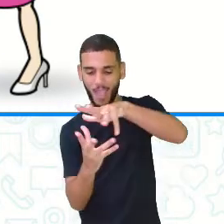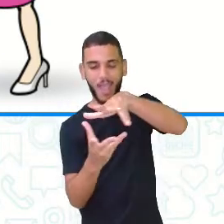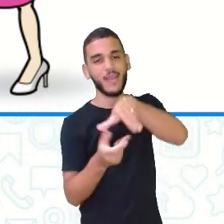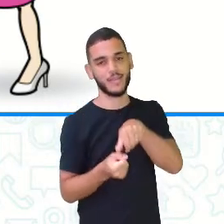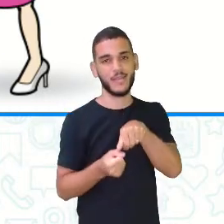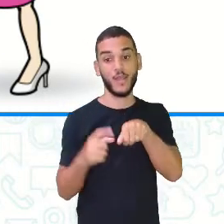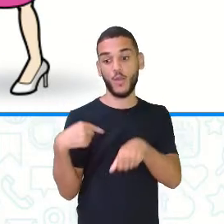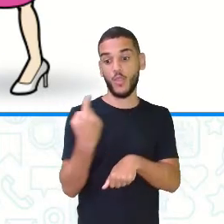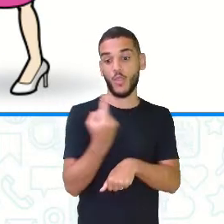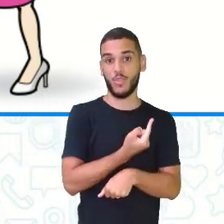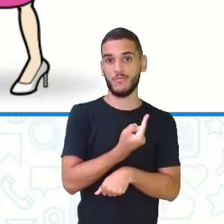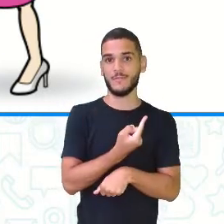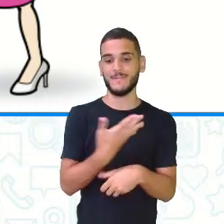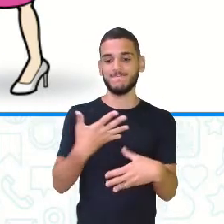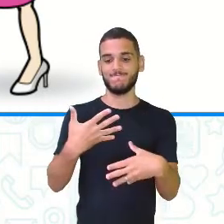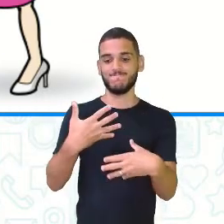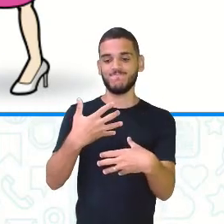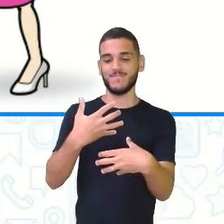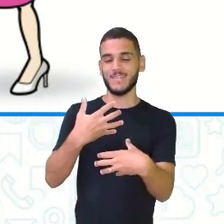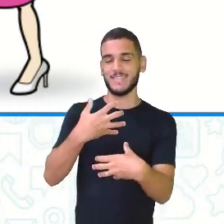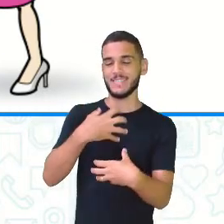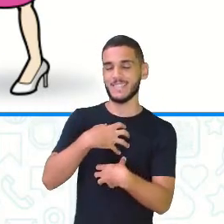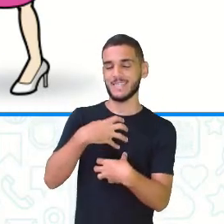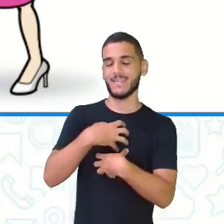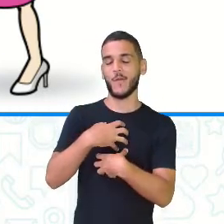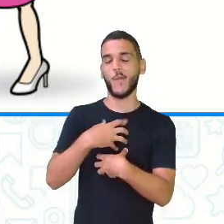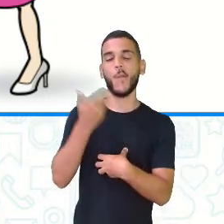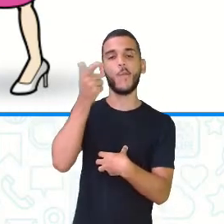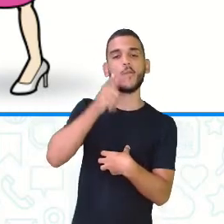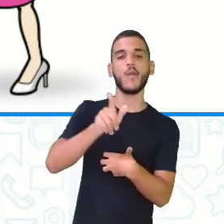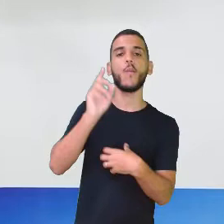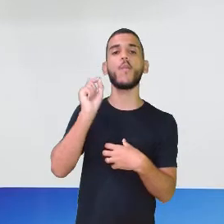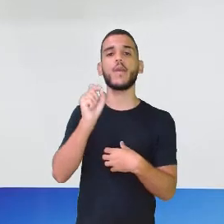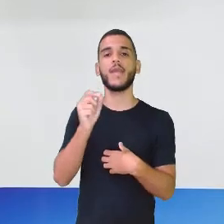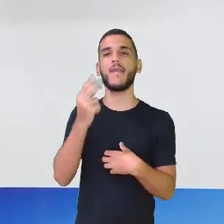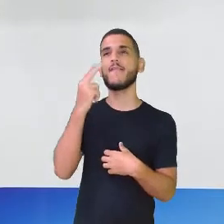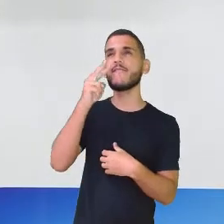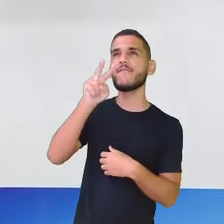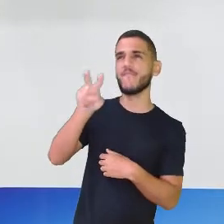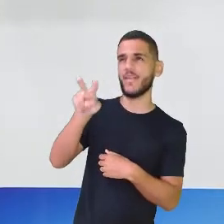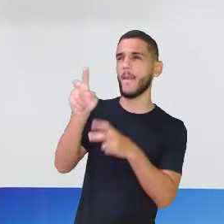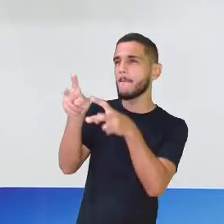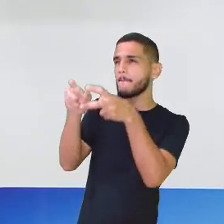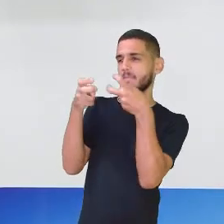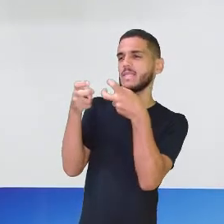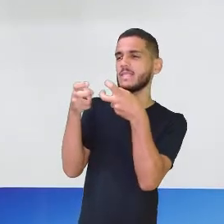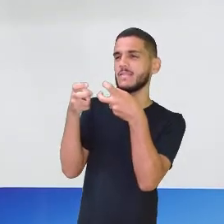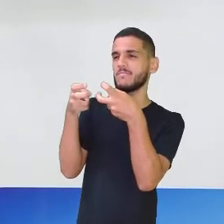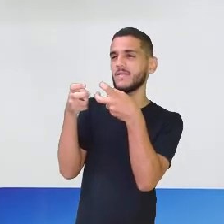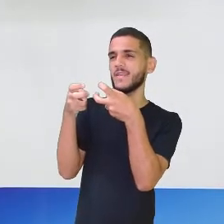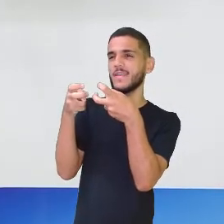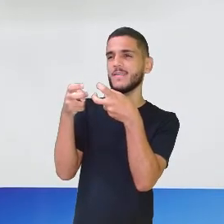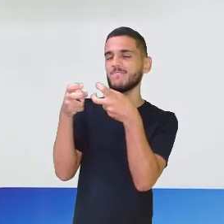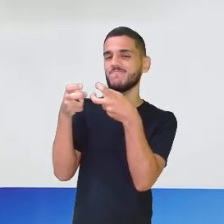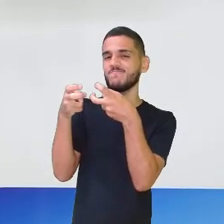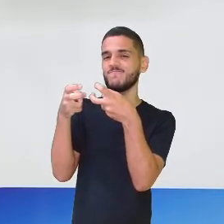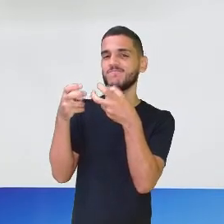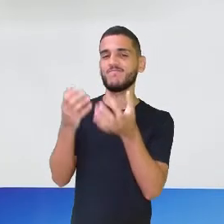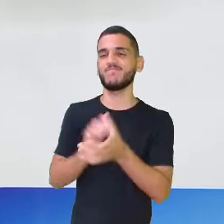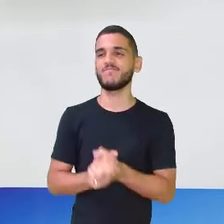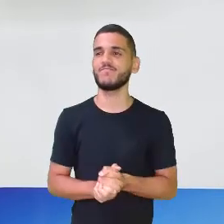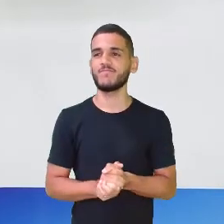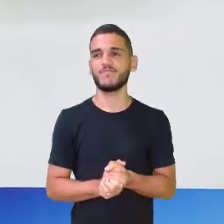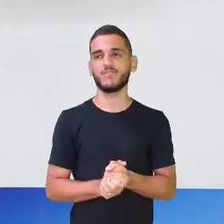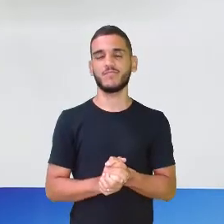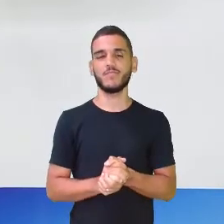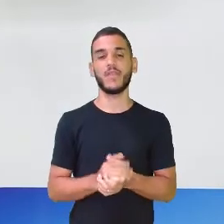sentidos conseguem perceber e interpretar. Vocês viram a interpretação que a professora Kedma deu da praia? Olha